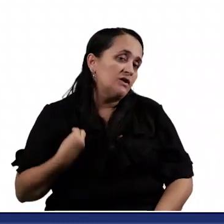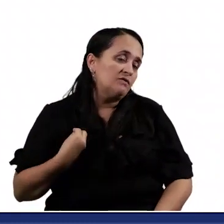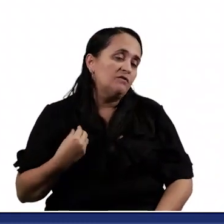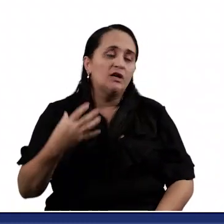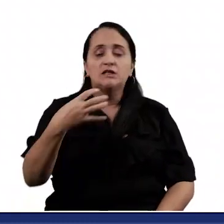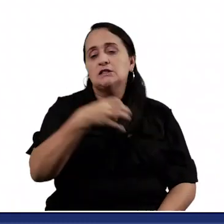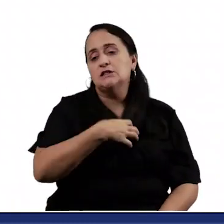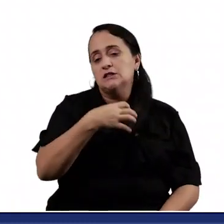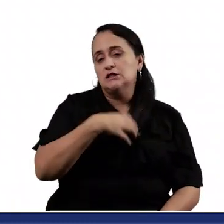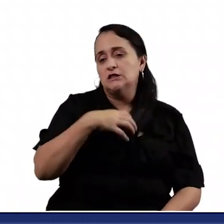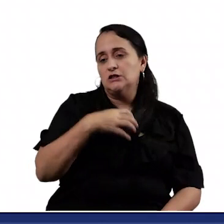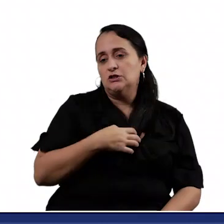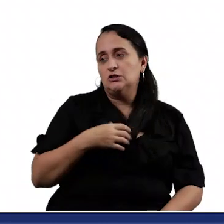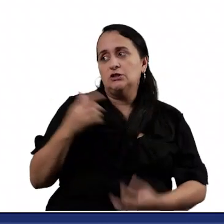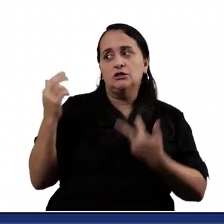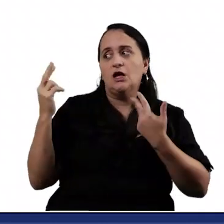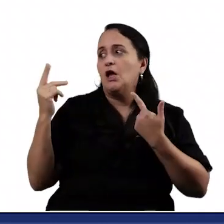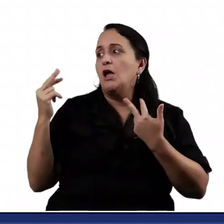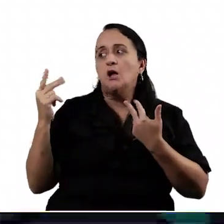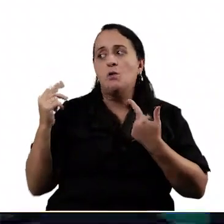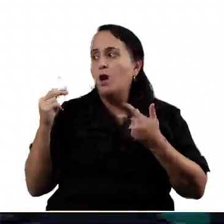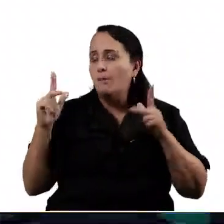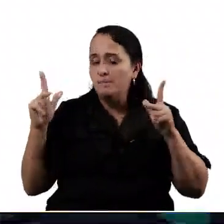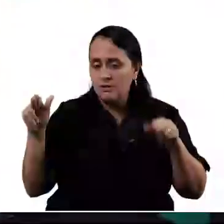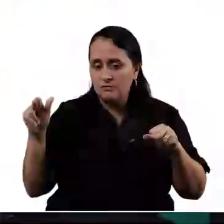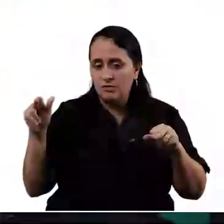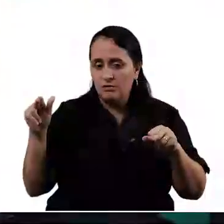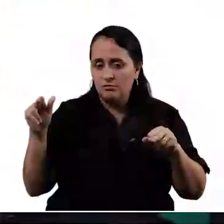tinha exatamente a mesma coisa